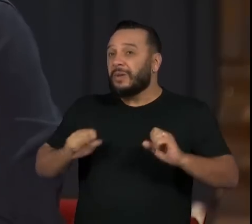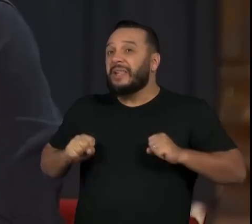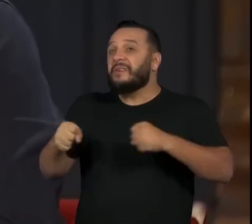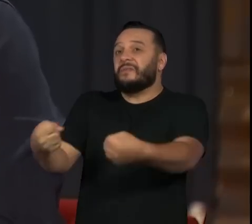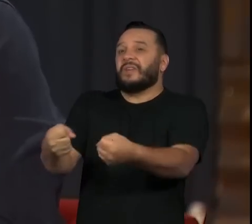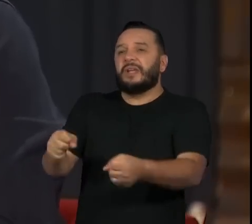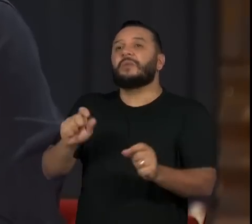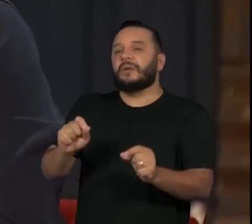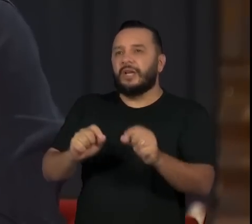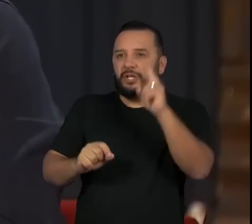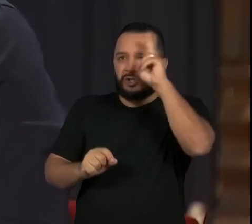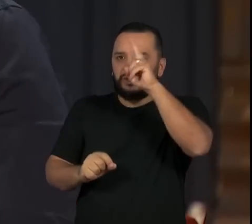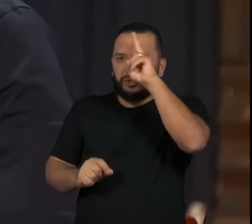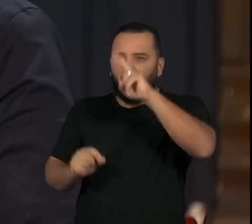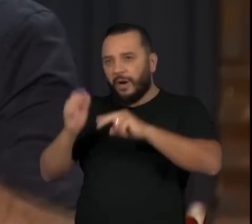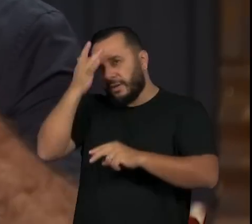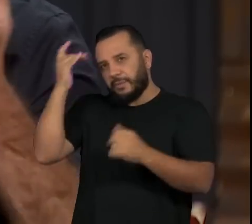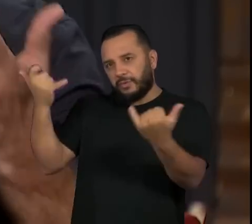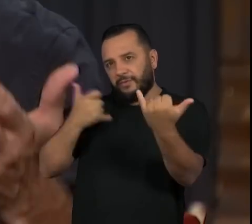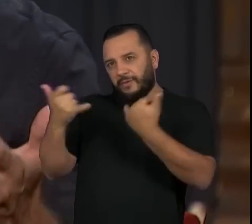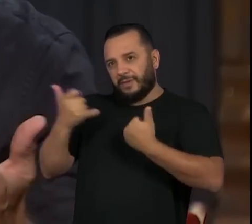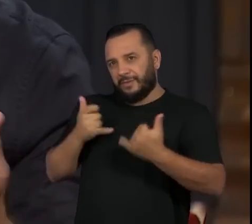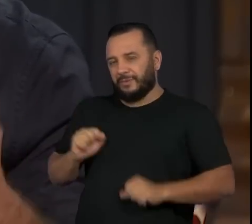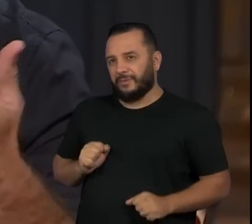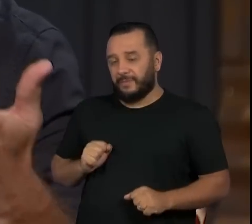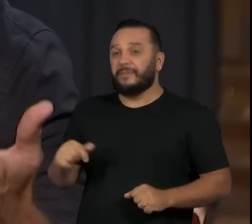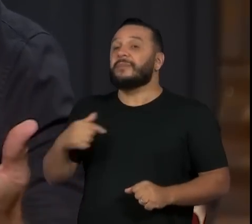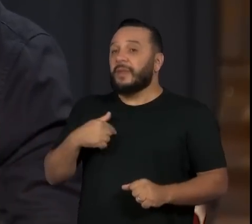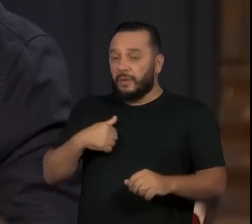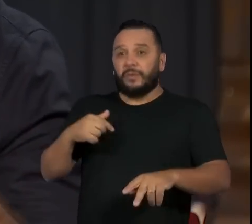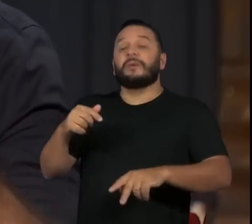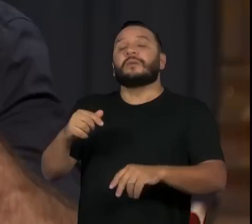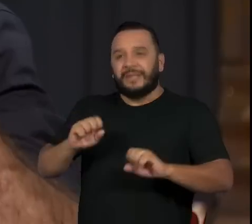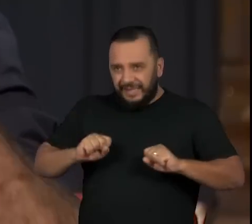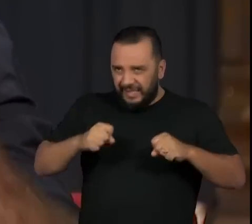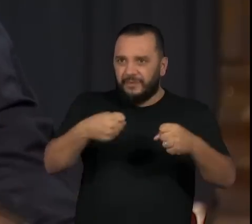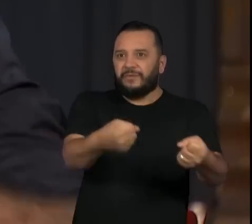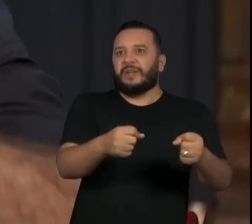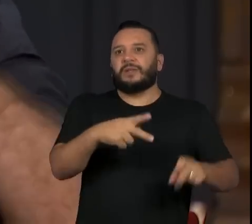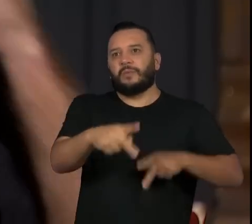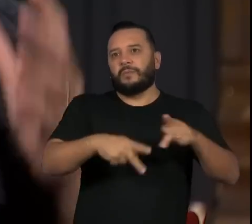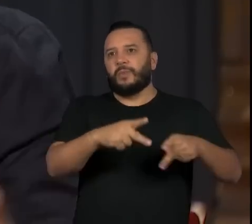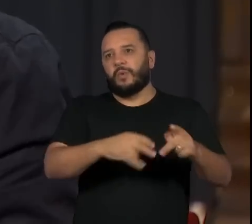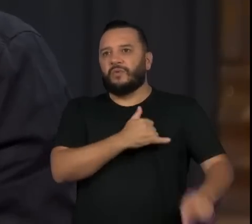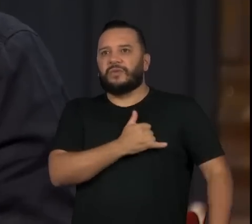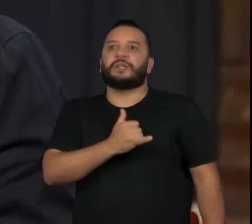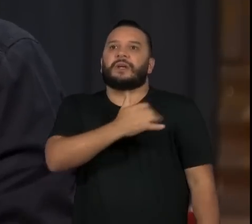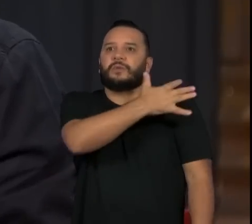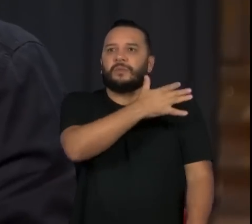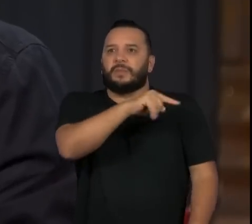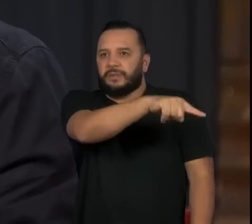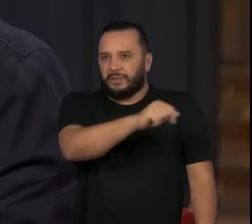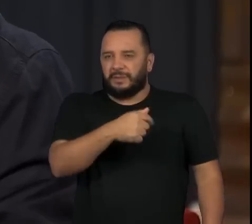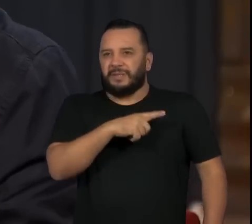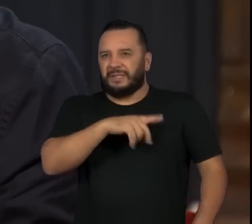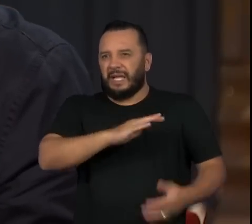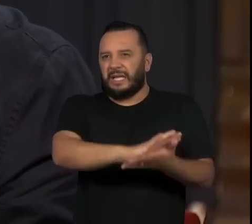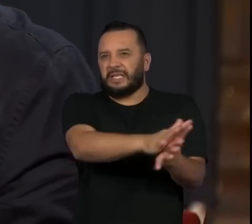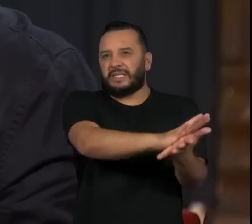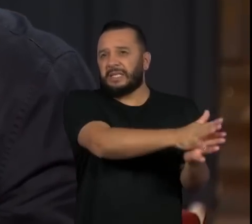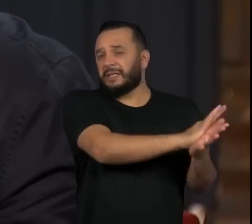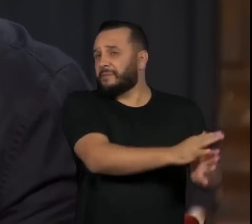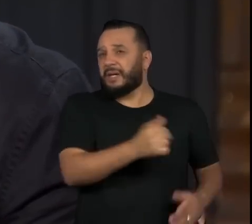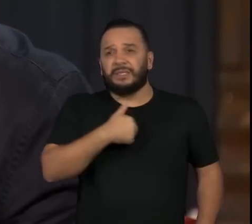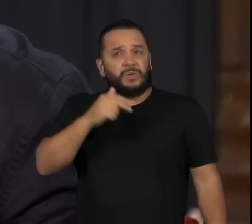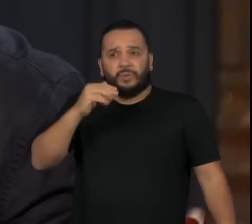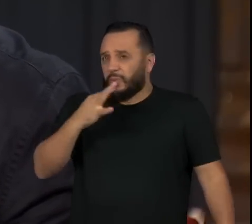que me foi contada. Né? Eu defendo o povo Yanomami, que está passando, enfim, por essa loucura, por esse genocídio.